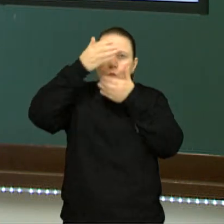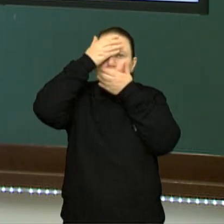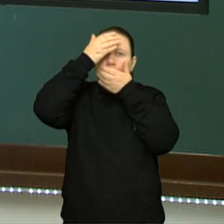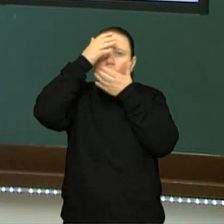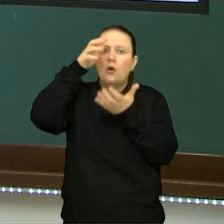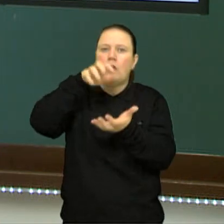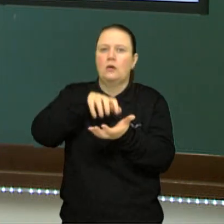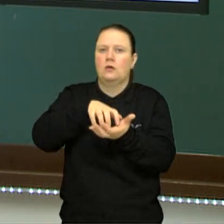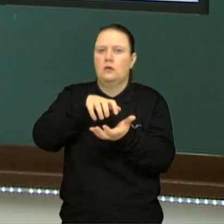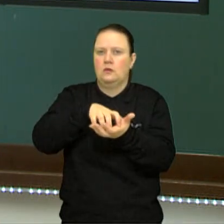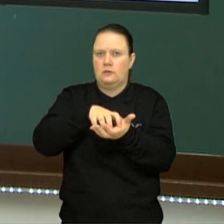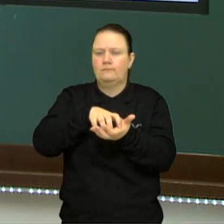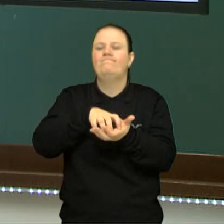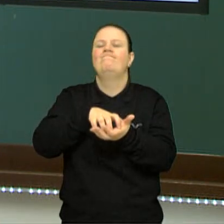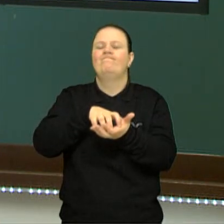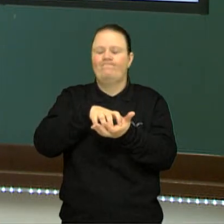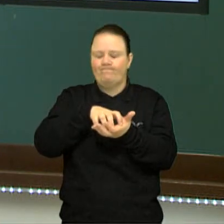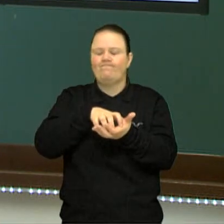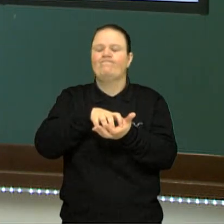ser muito